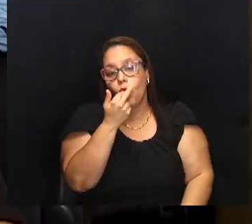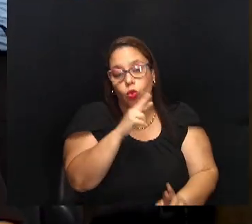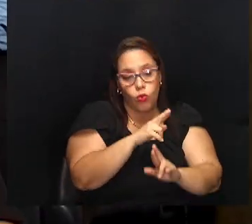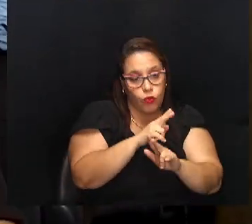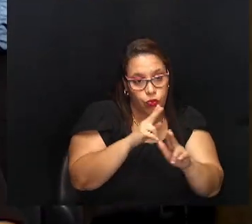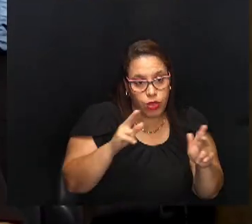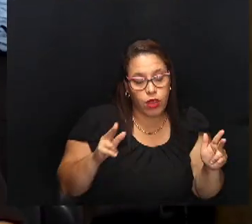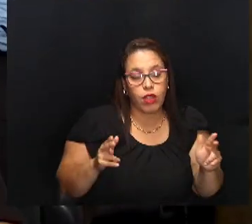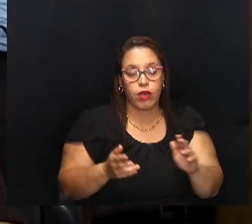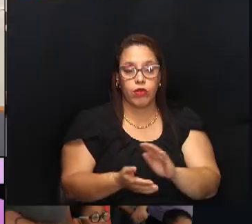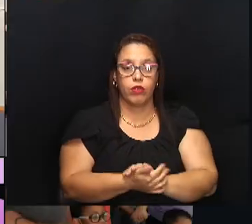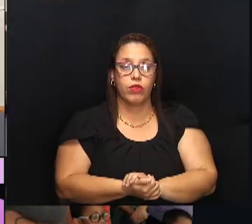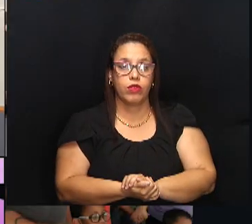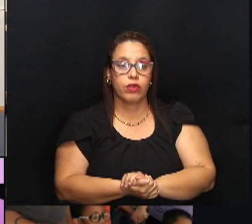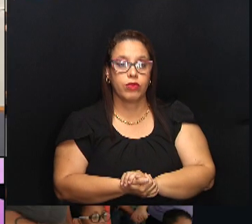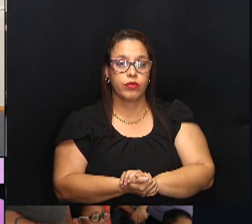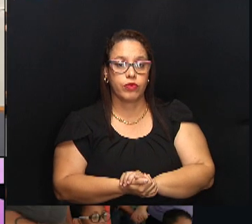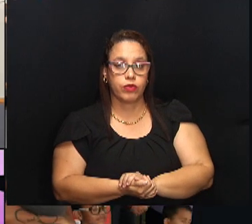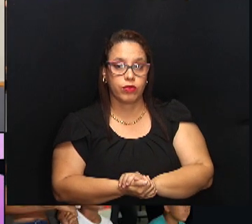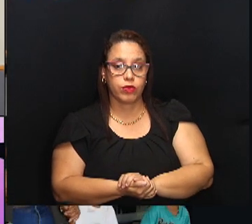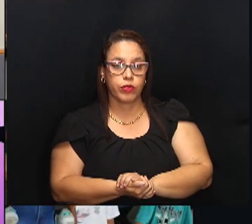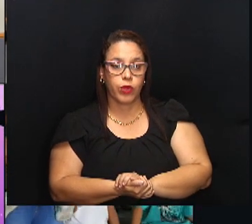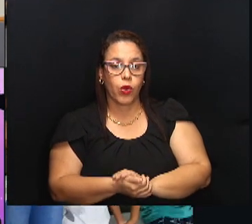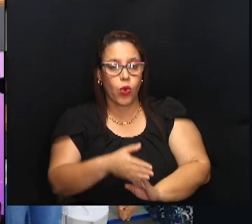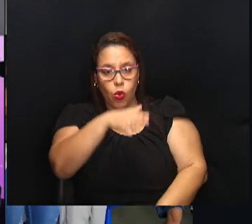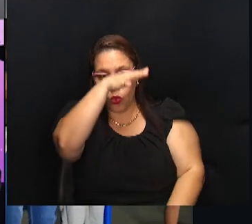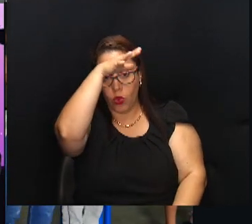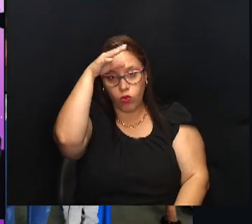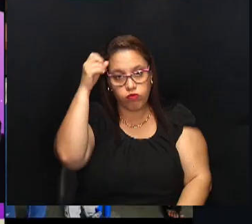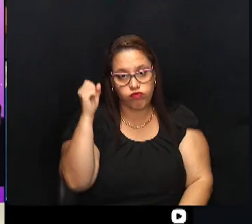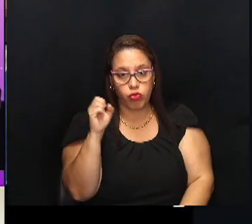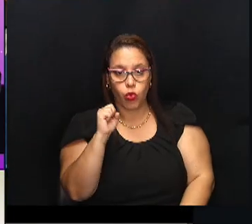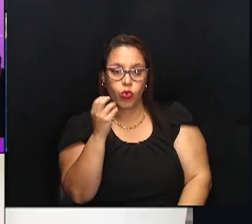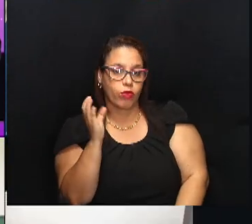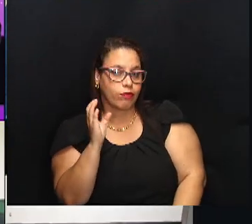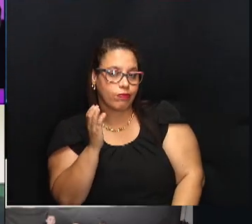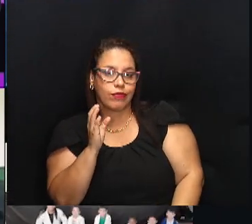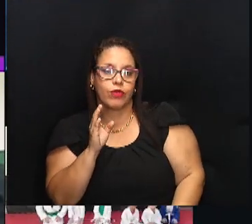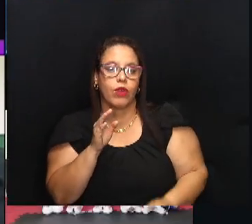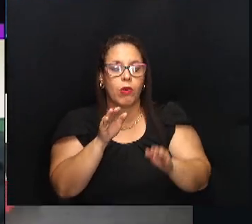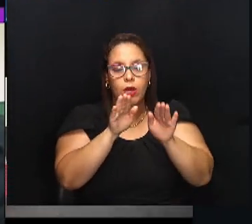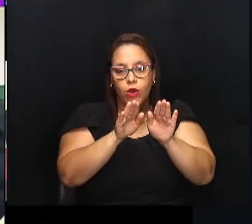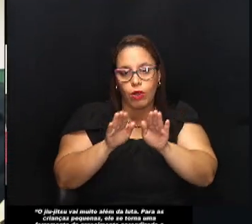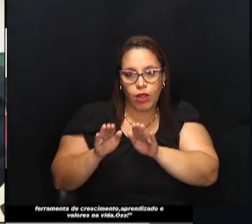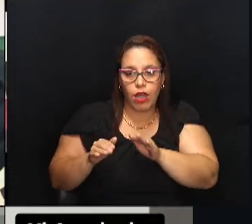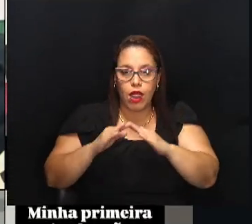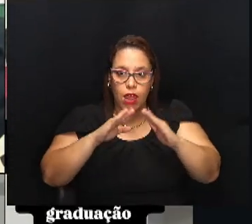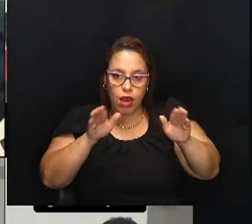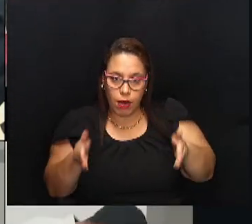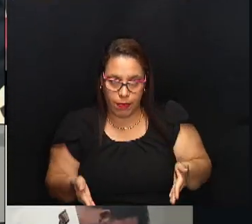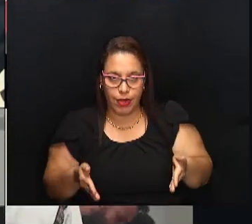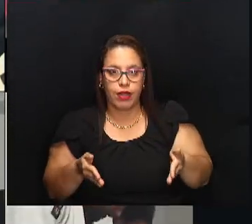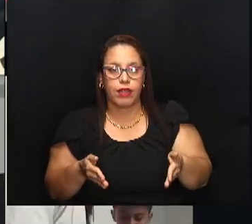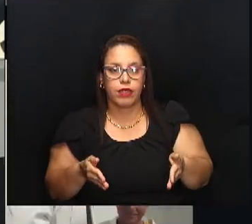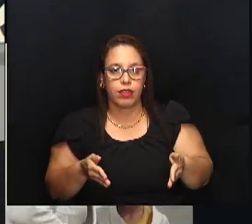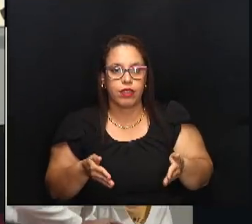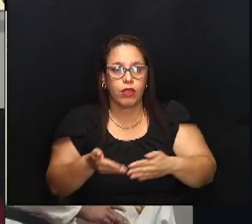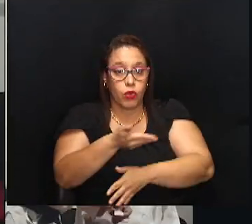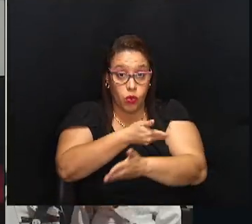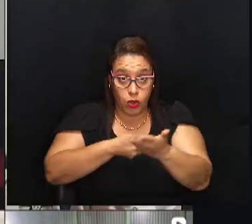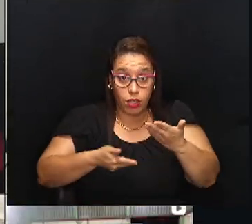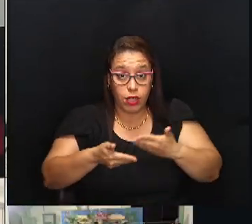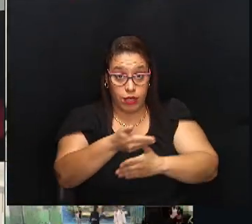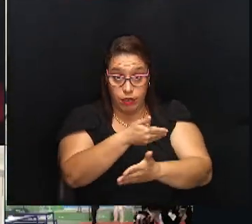onde vão dar, né, ali um refrigerante para a gente poder colocar na mesa, né, e de alguma forma